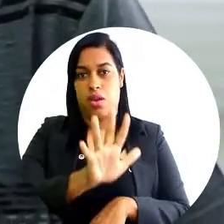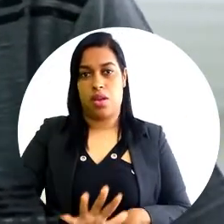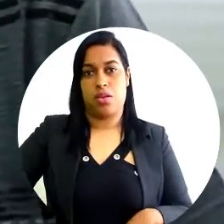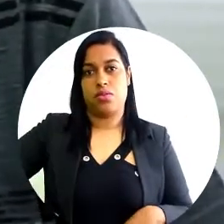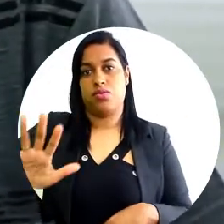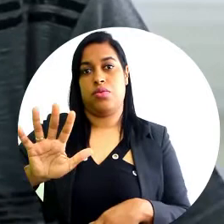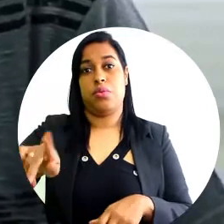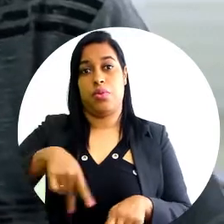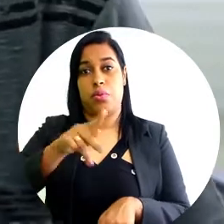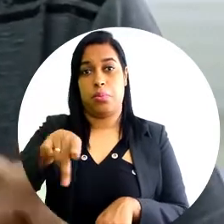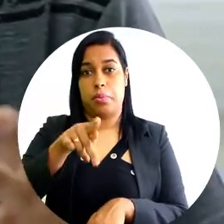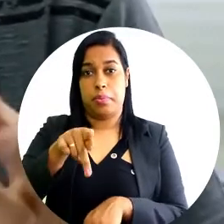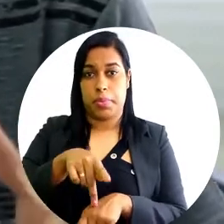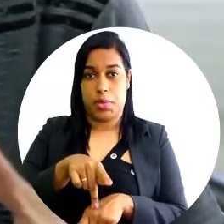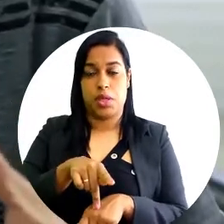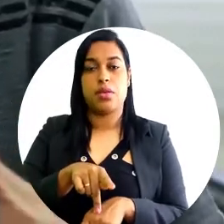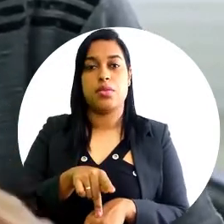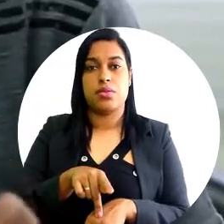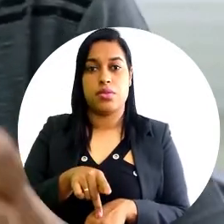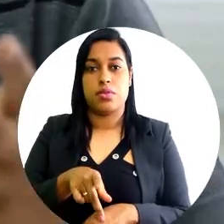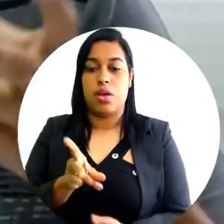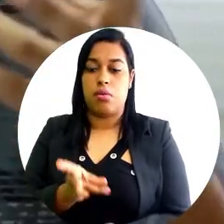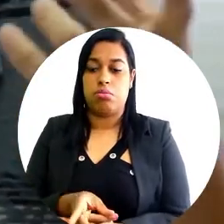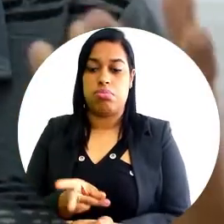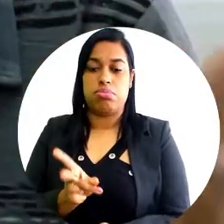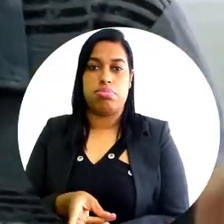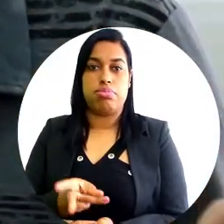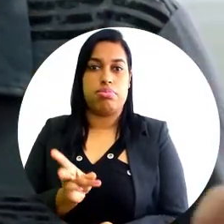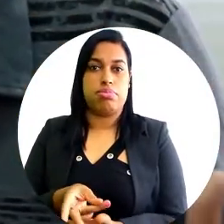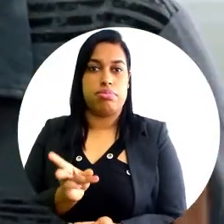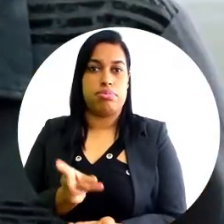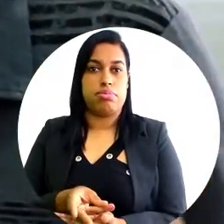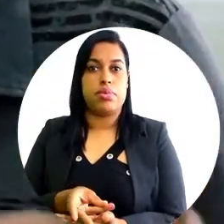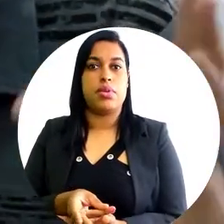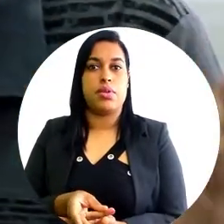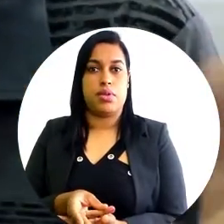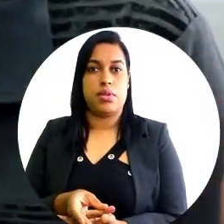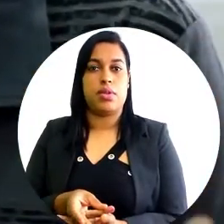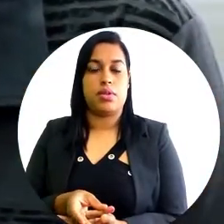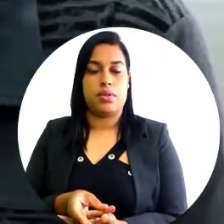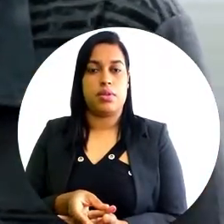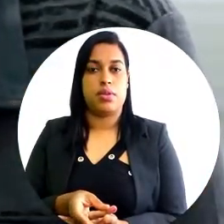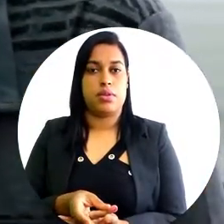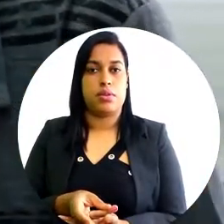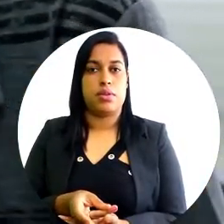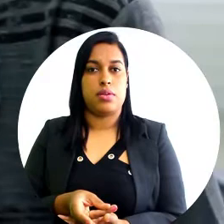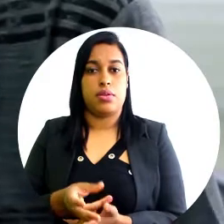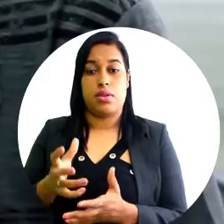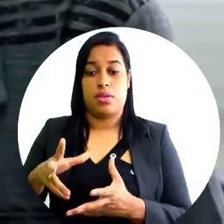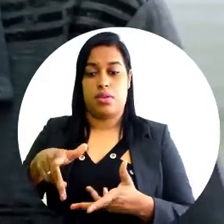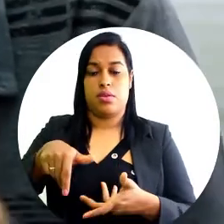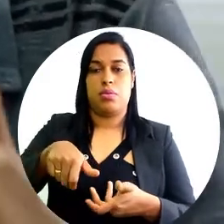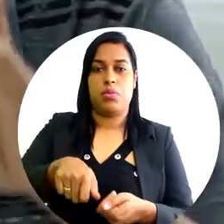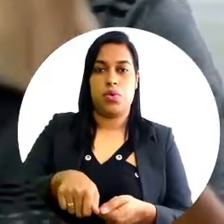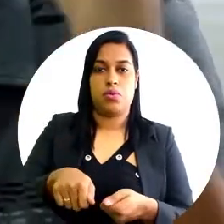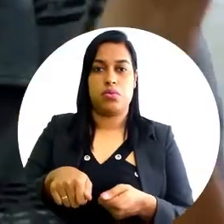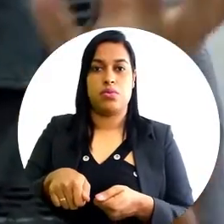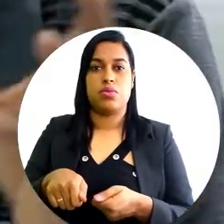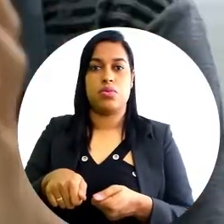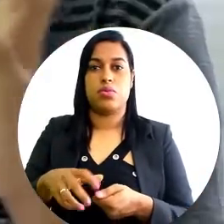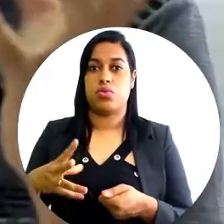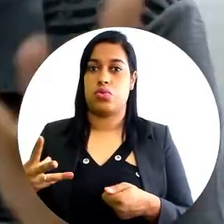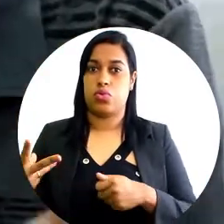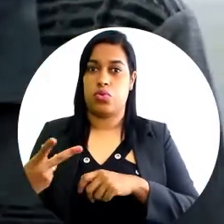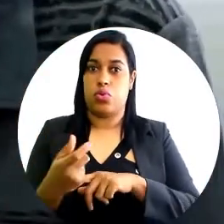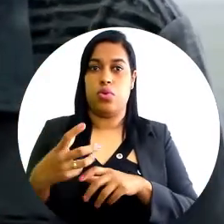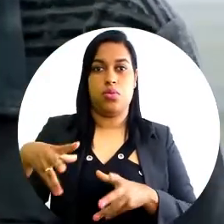de uma região, de um país, estamos em um continente e, consequentemente, fazemos parte desse mundo,